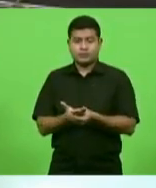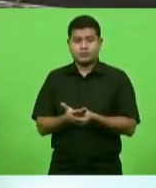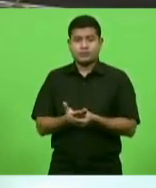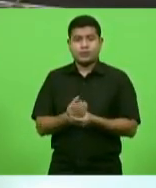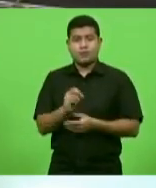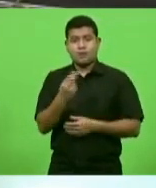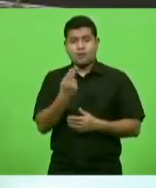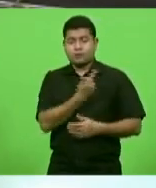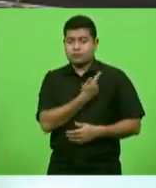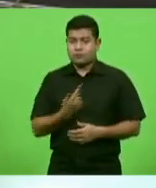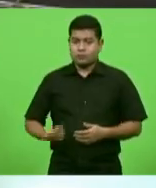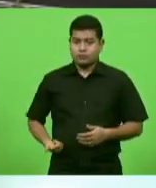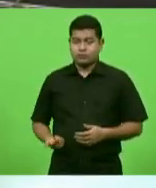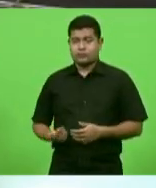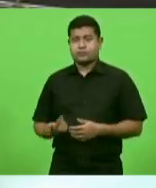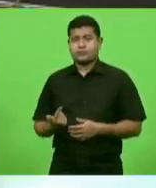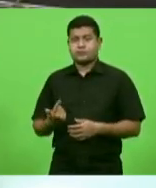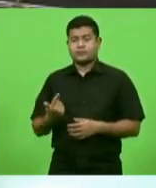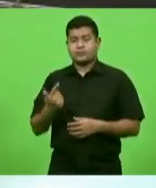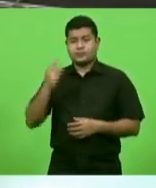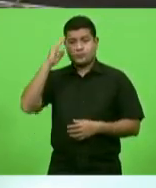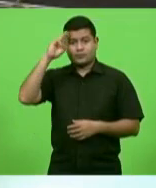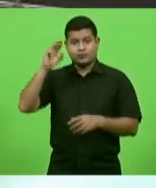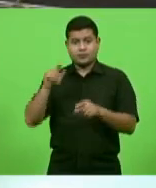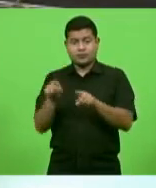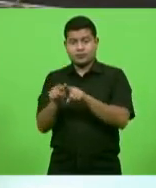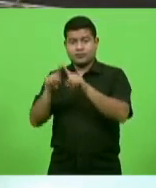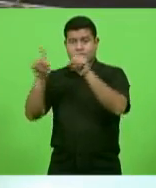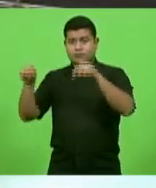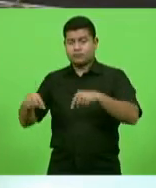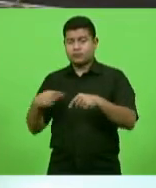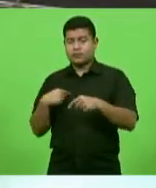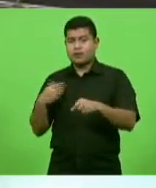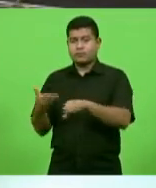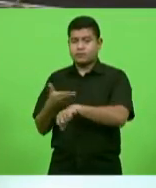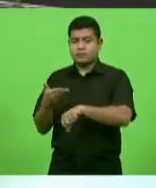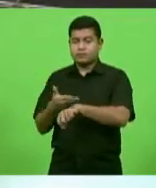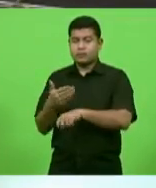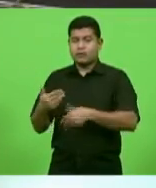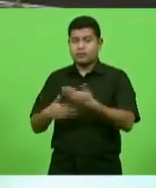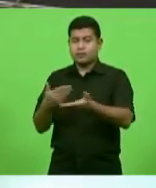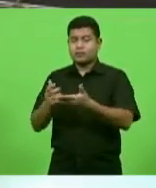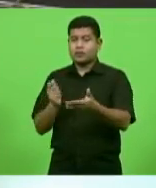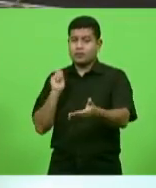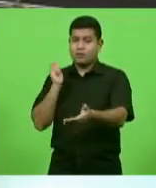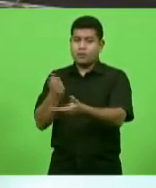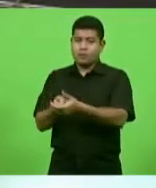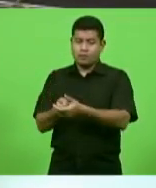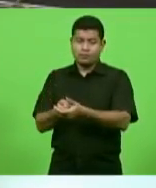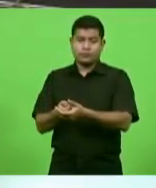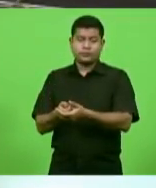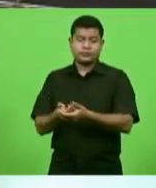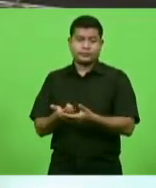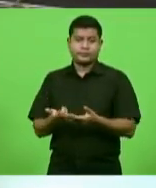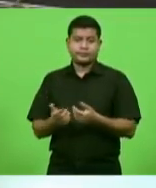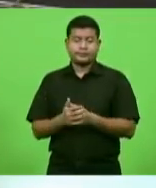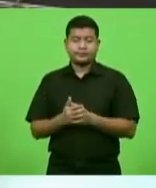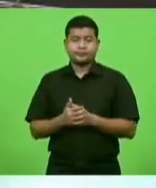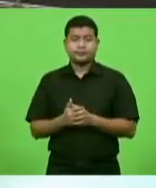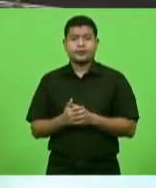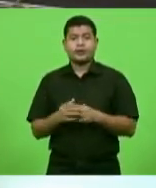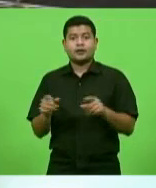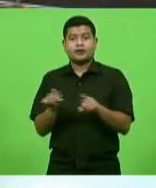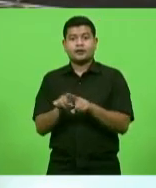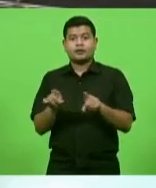entre o governador e os servidores que participaram do processo de aquisição e pagamento a empresas inclusive